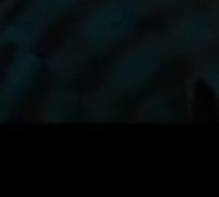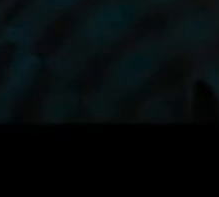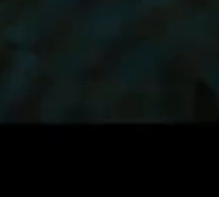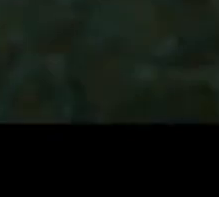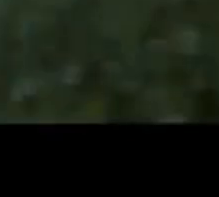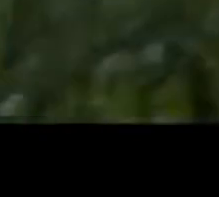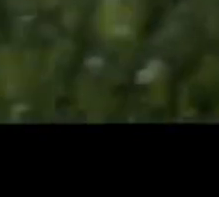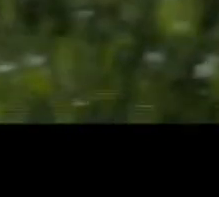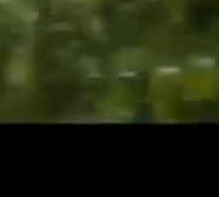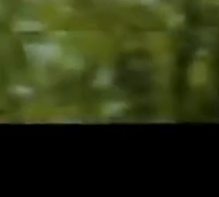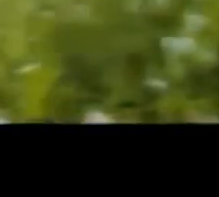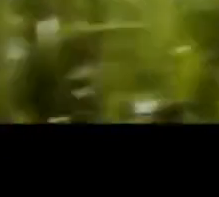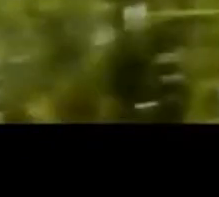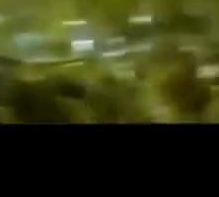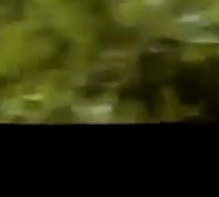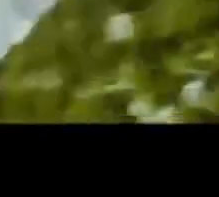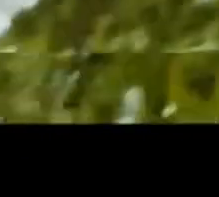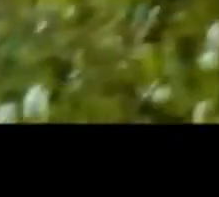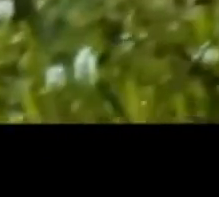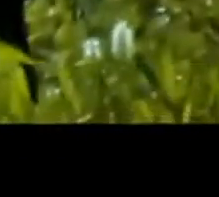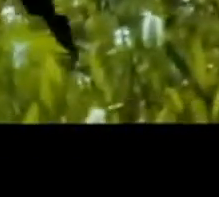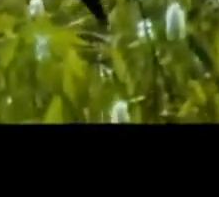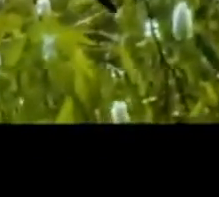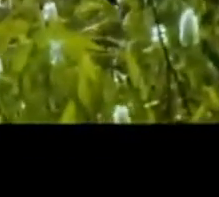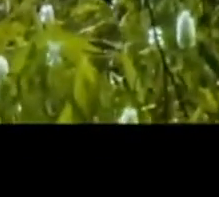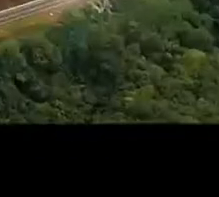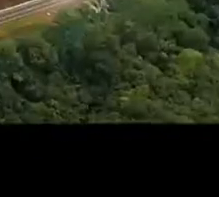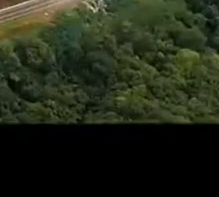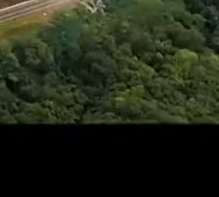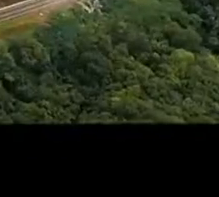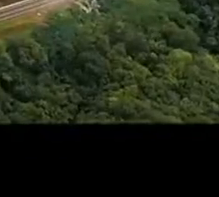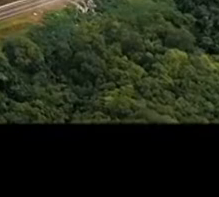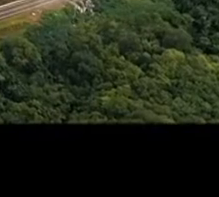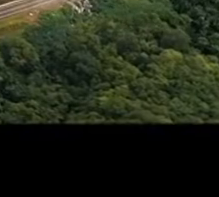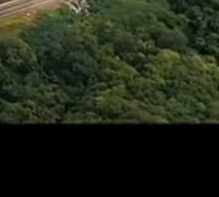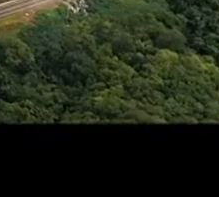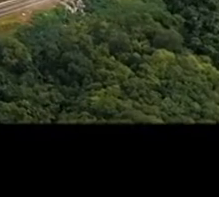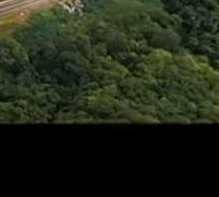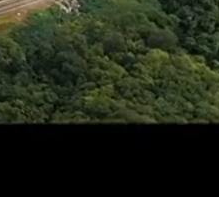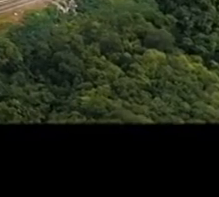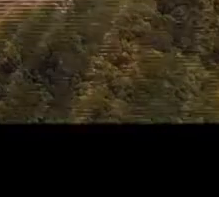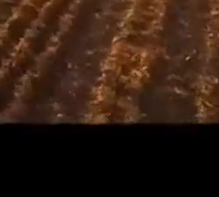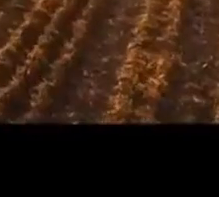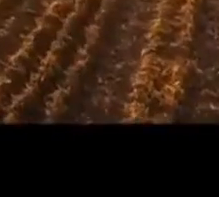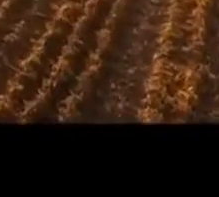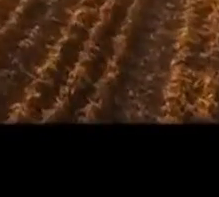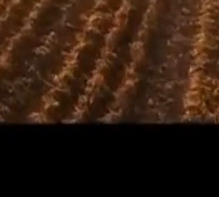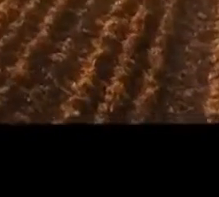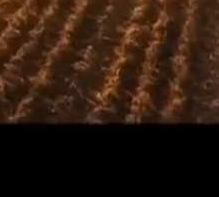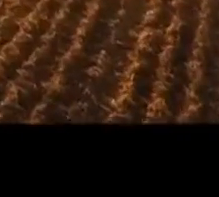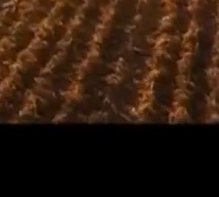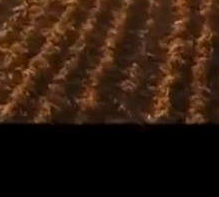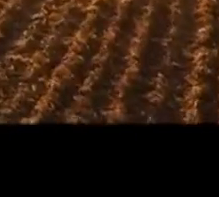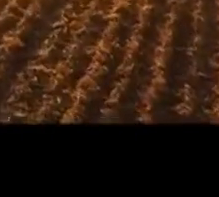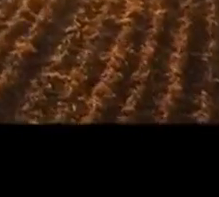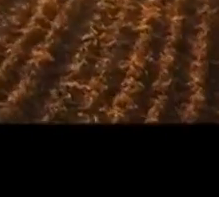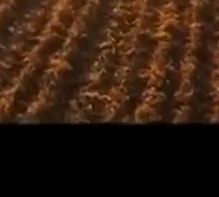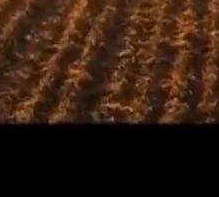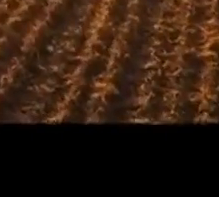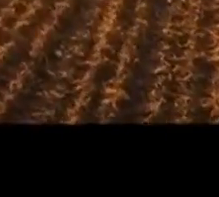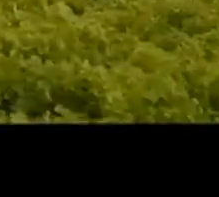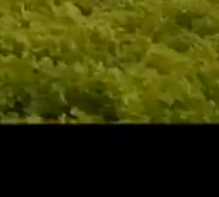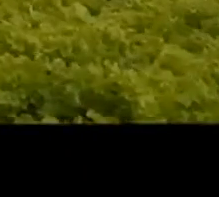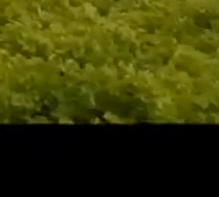a Moreira Cabral. Chuva o céu dos teus dons o